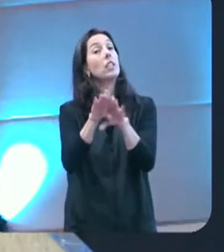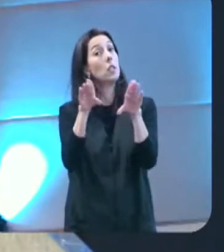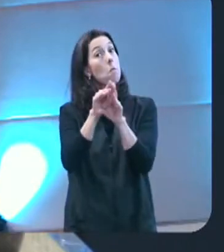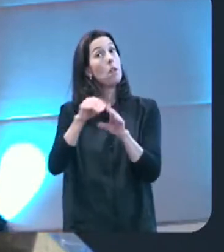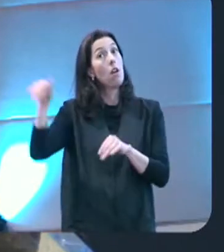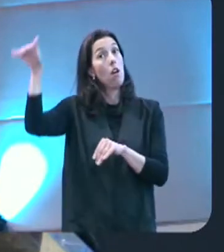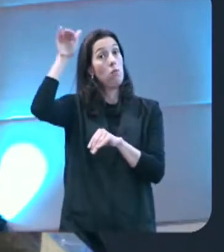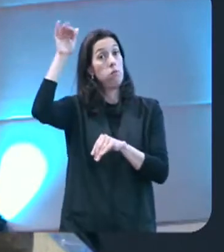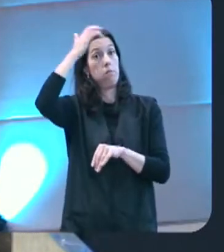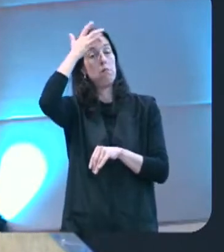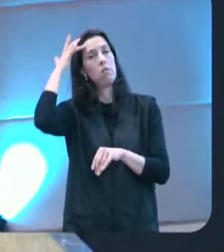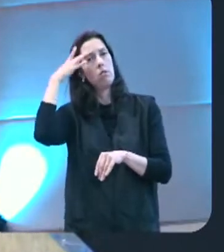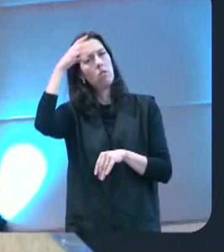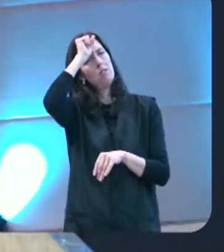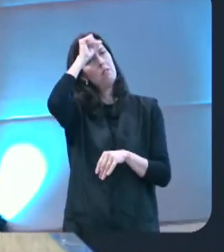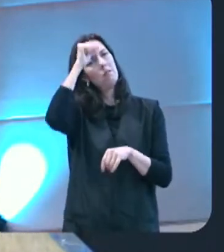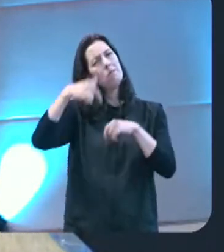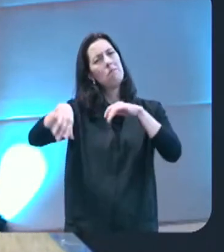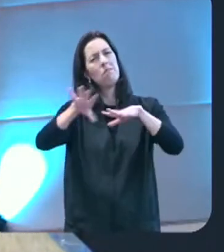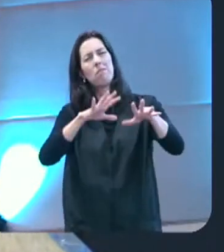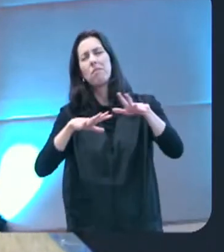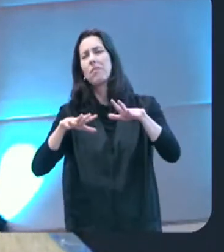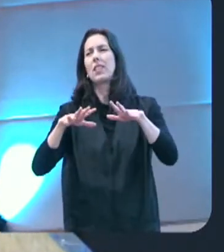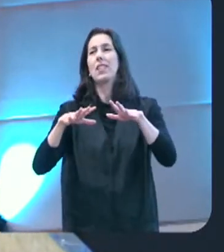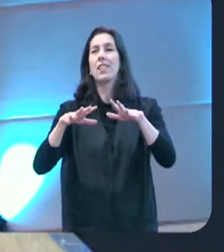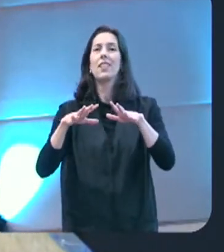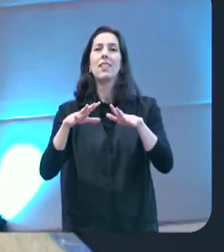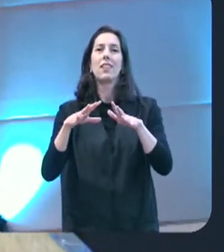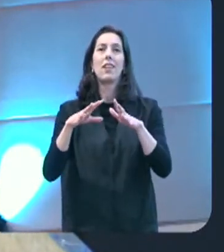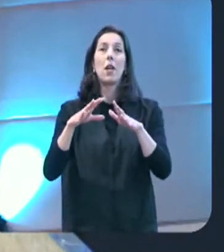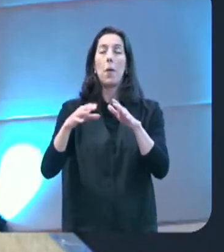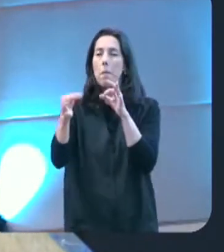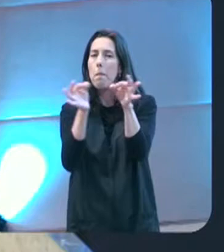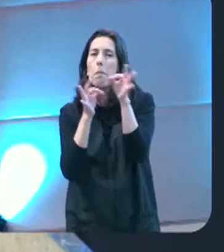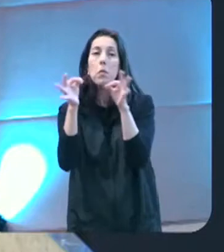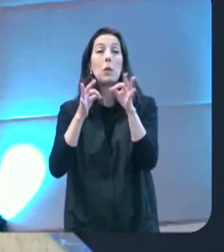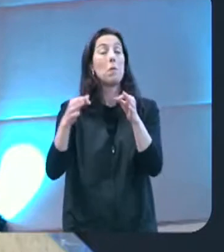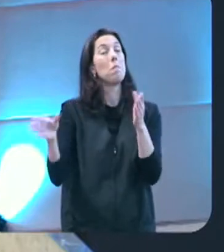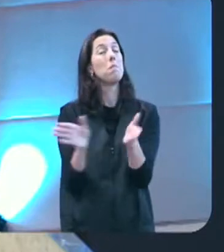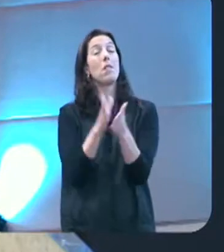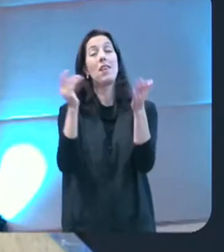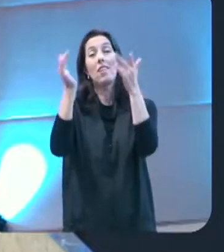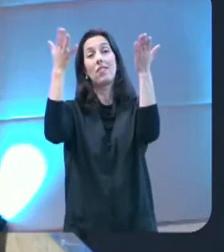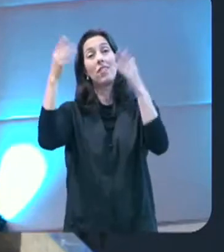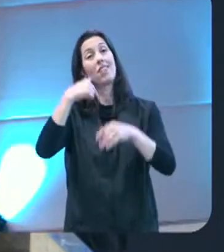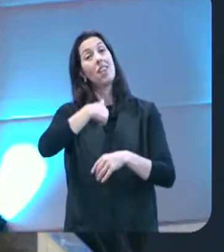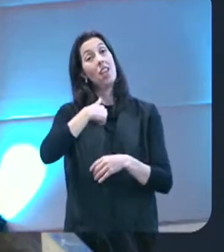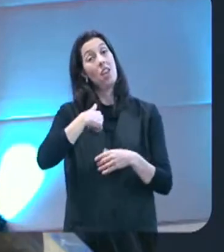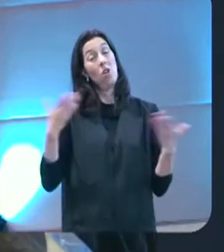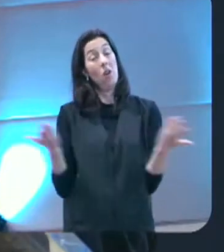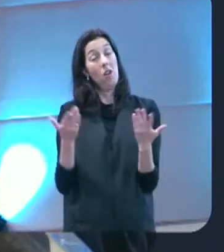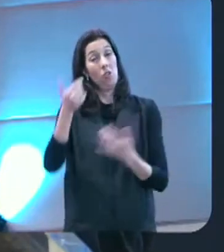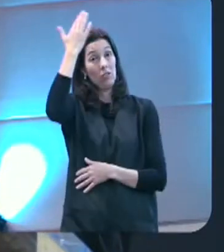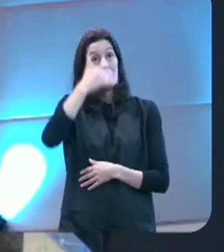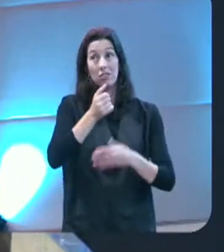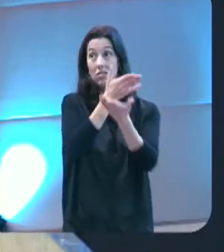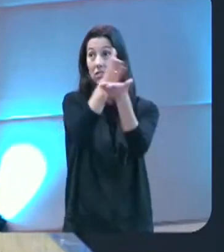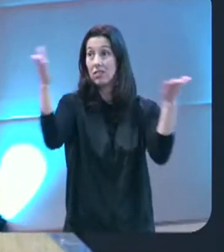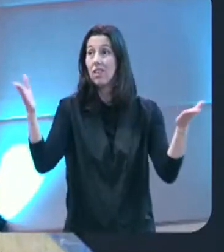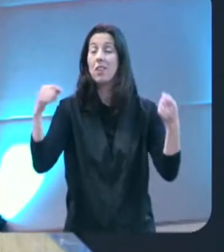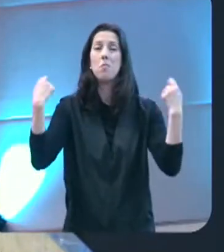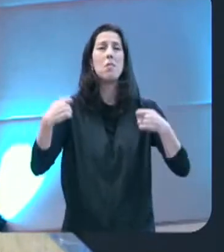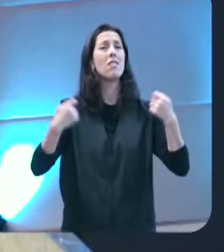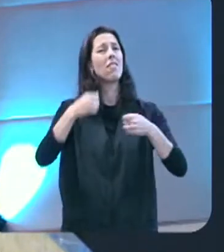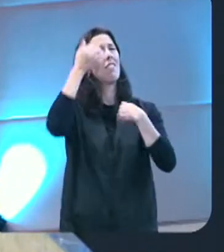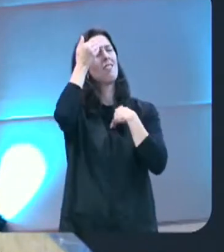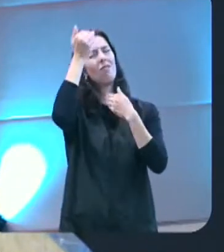estão a aprender. Então é um projeto maravilhoso e eu não podia estar diante de vocês sem vos agradecer